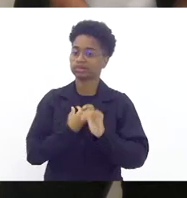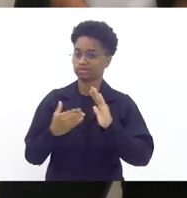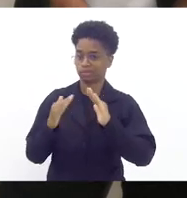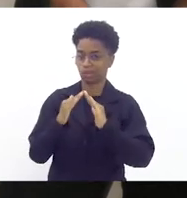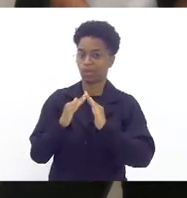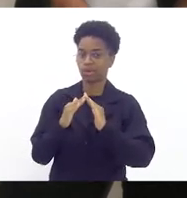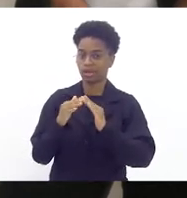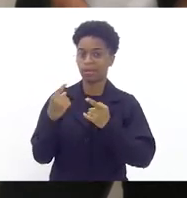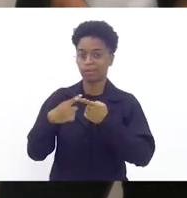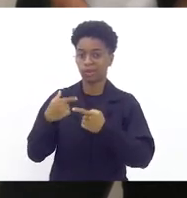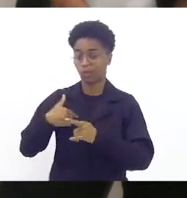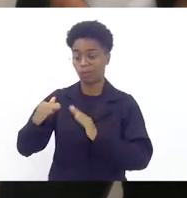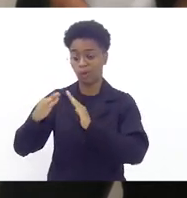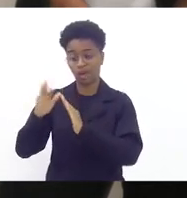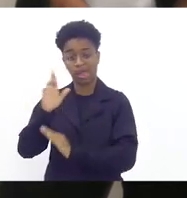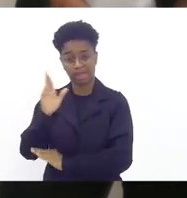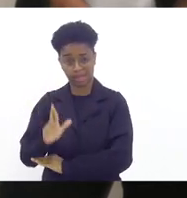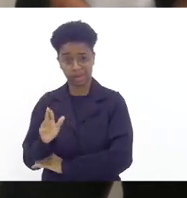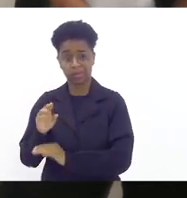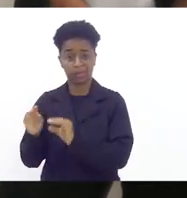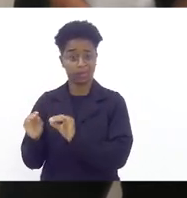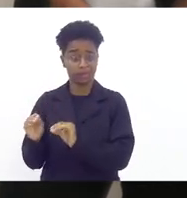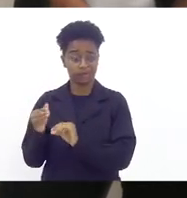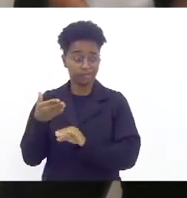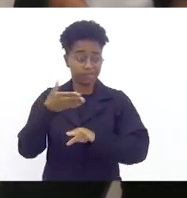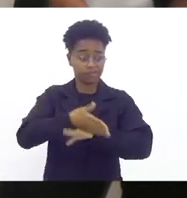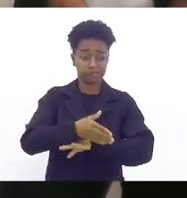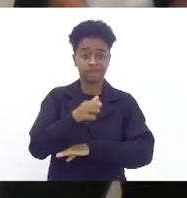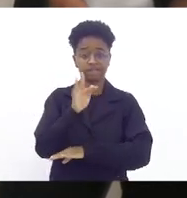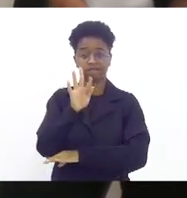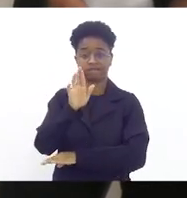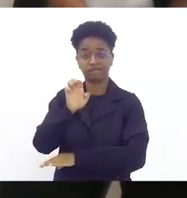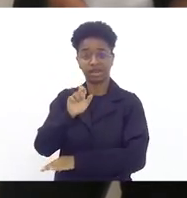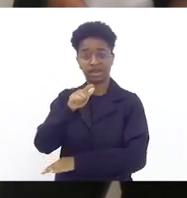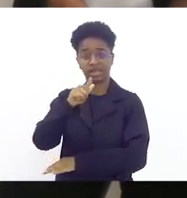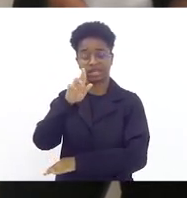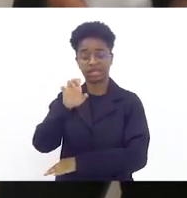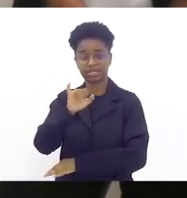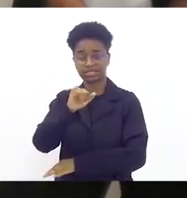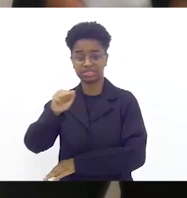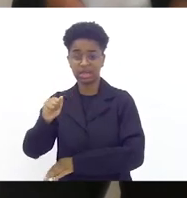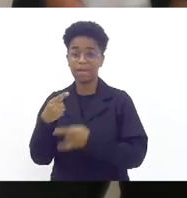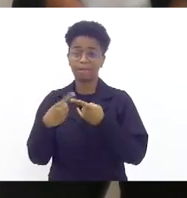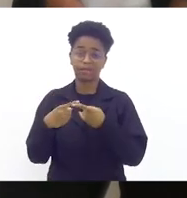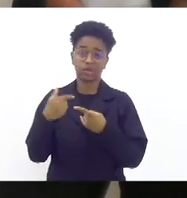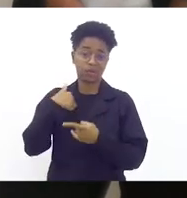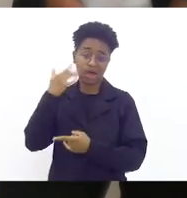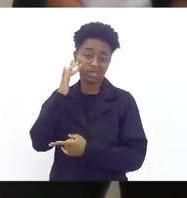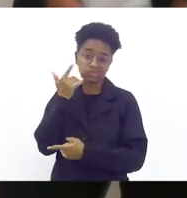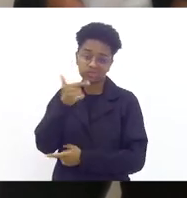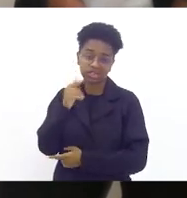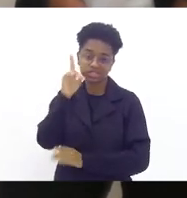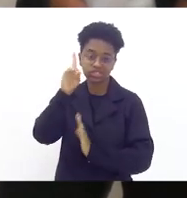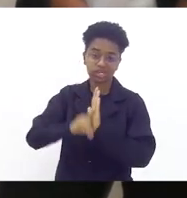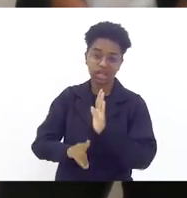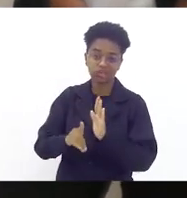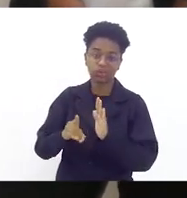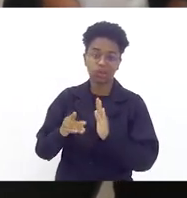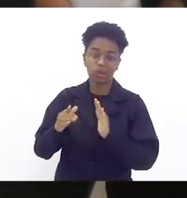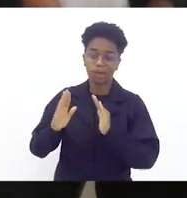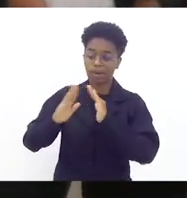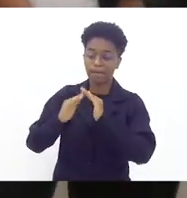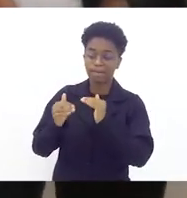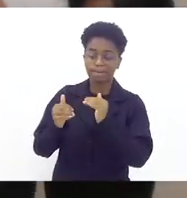recreio, vou para a freguesia, porque acho que não tenho direito de colocar meu filho em uma escola perto de casa. A gente luta tanto,